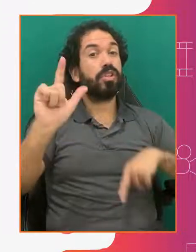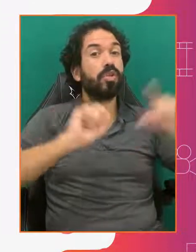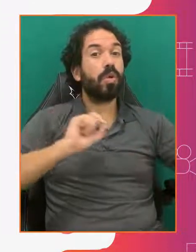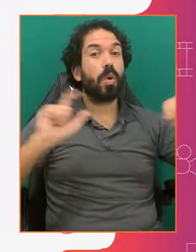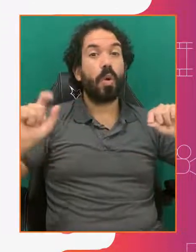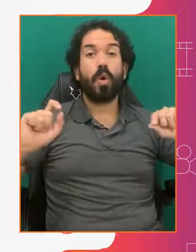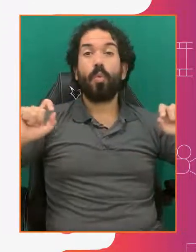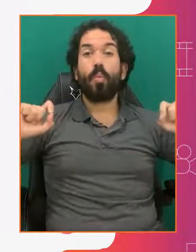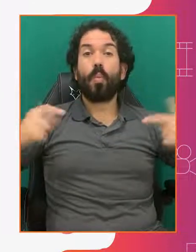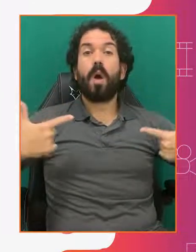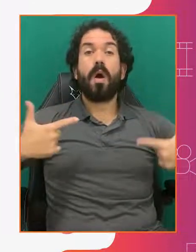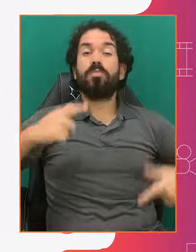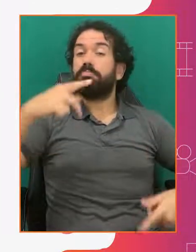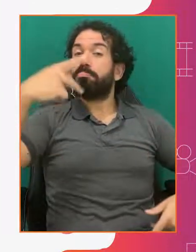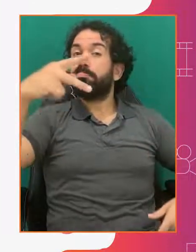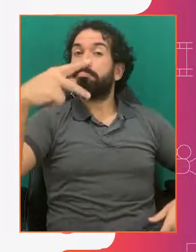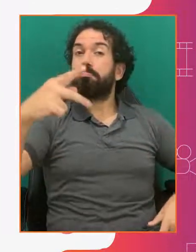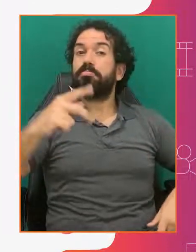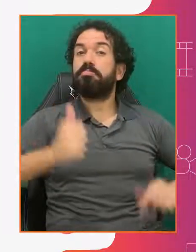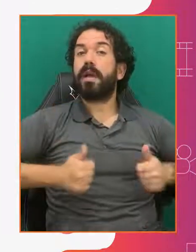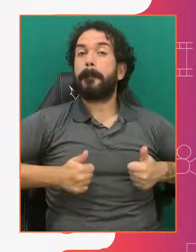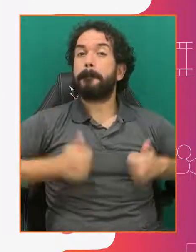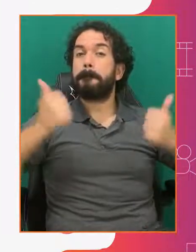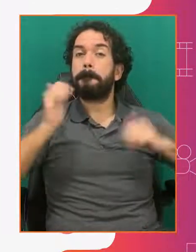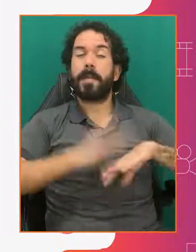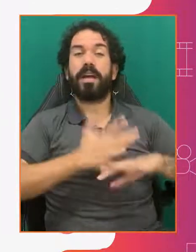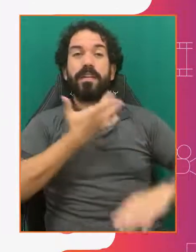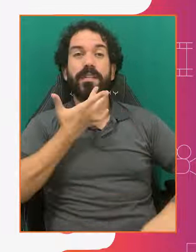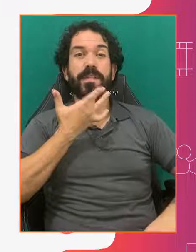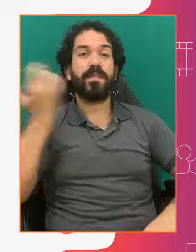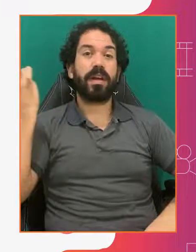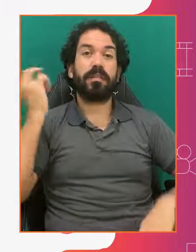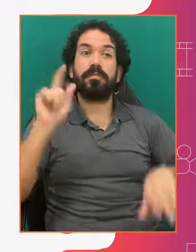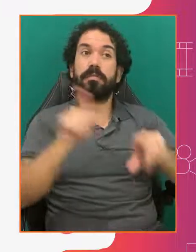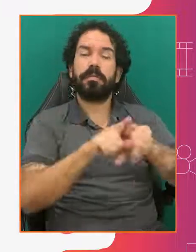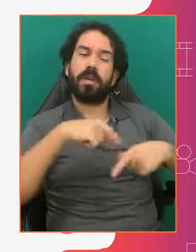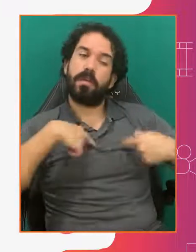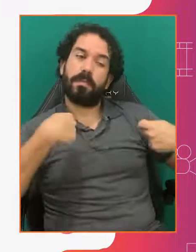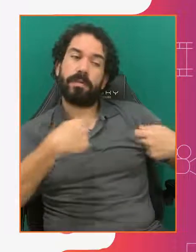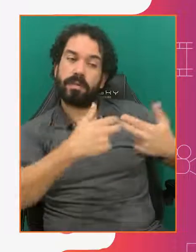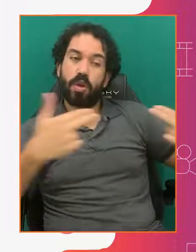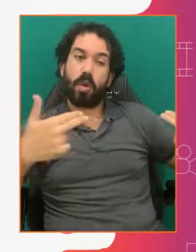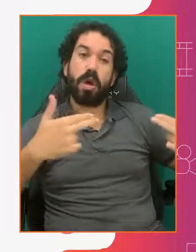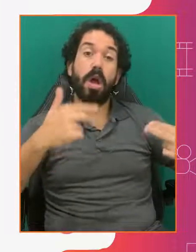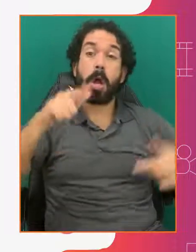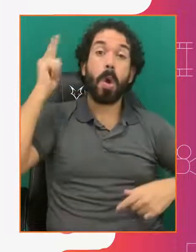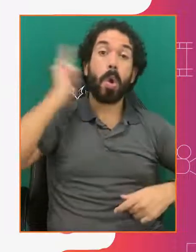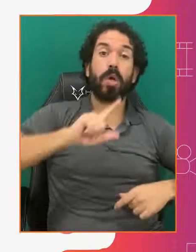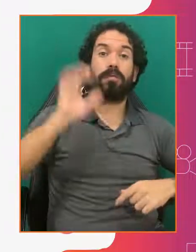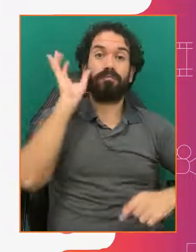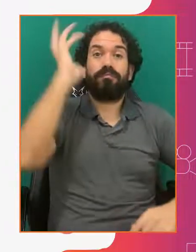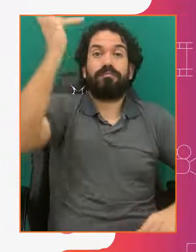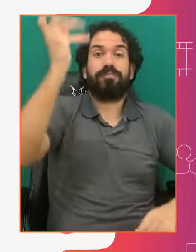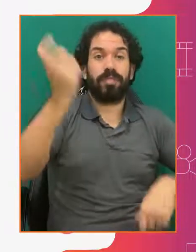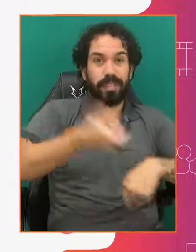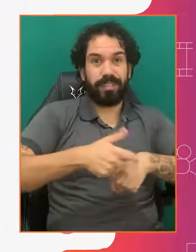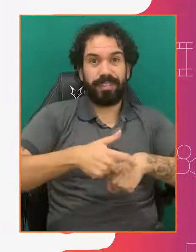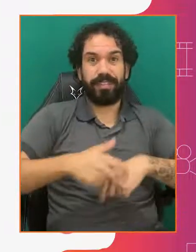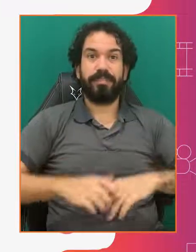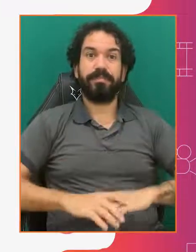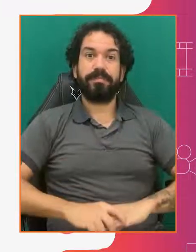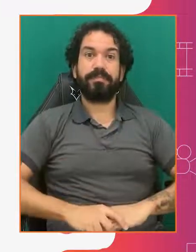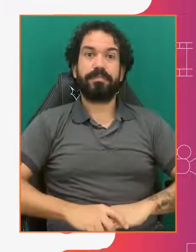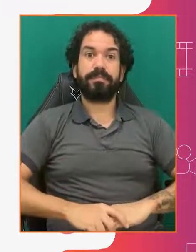escolher qual vai ser mais prático e qual vai suprir a necessidade que você tem naquele